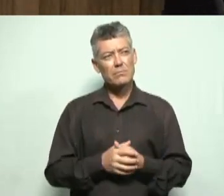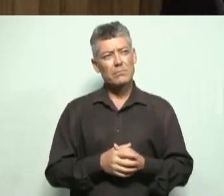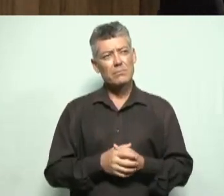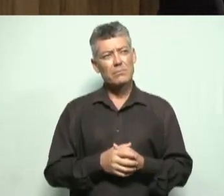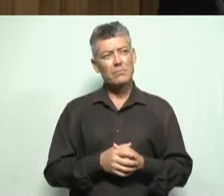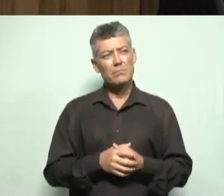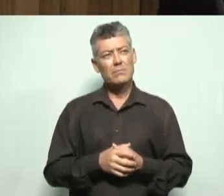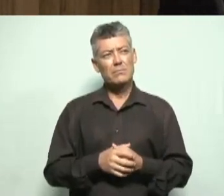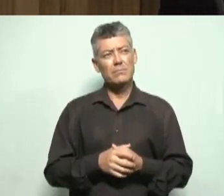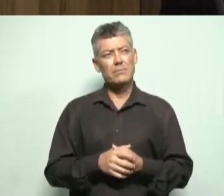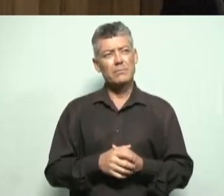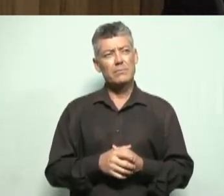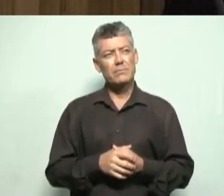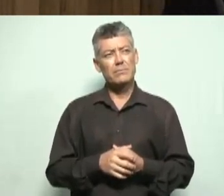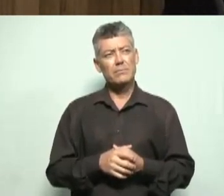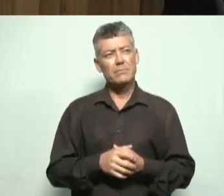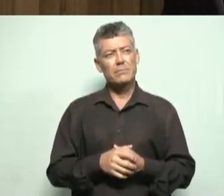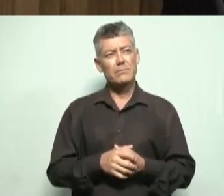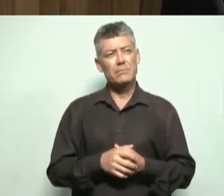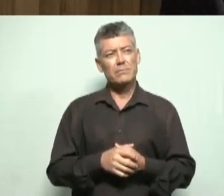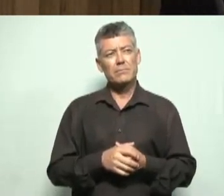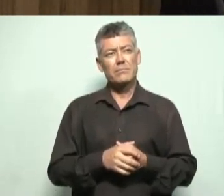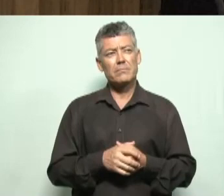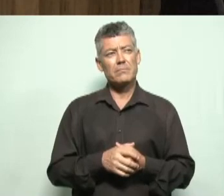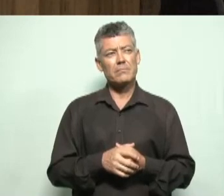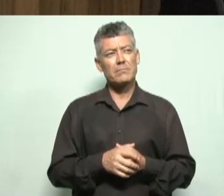animais domésticos.